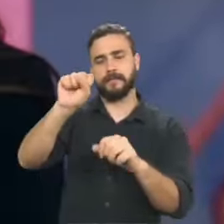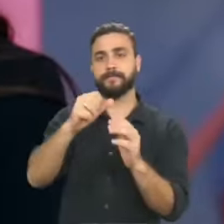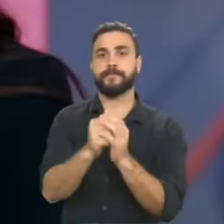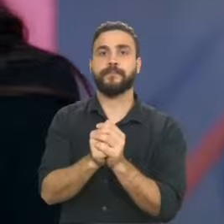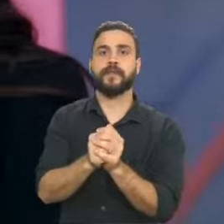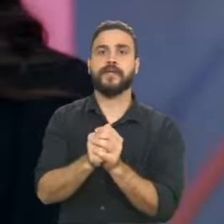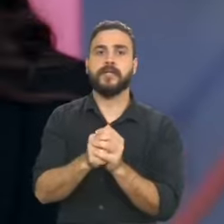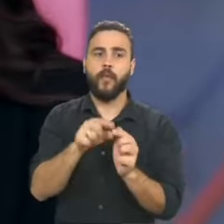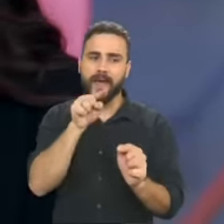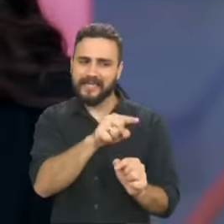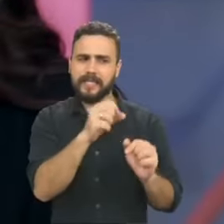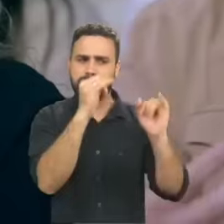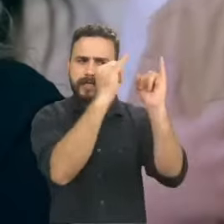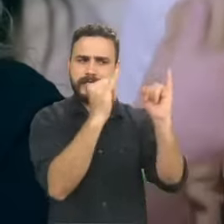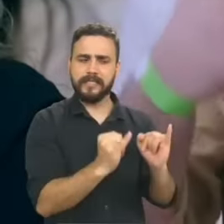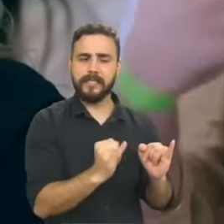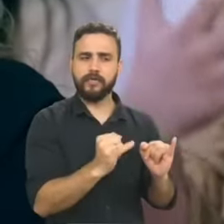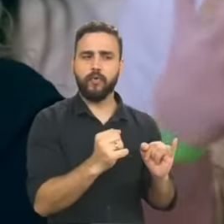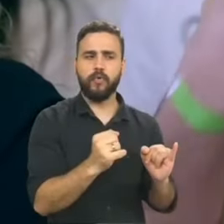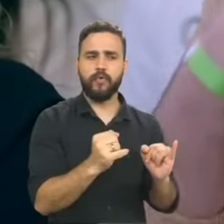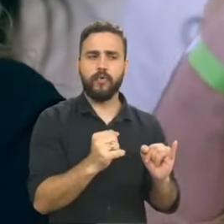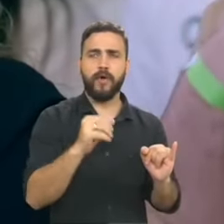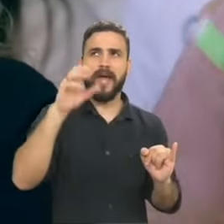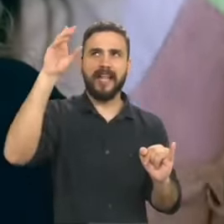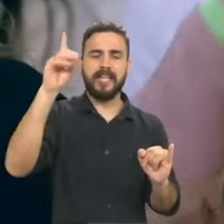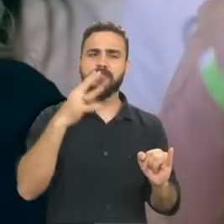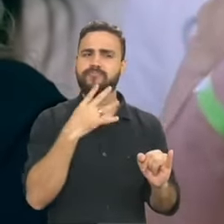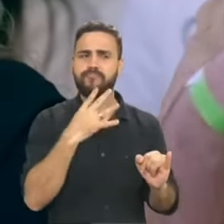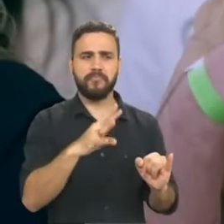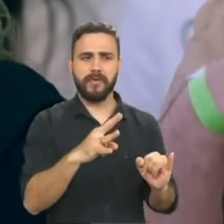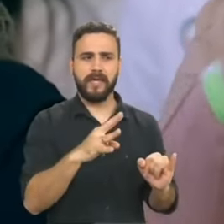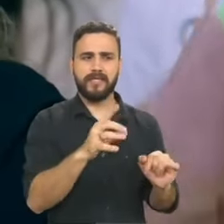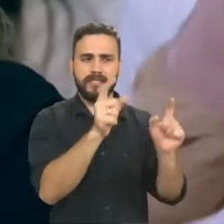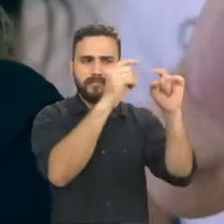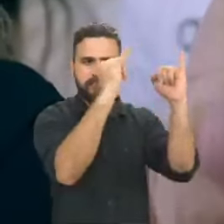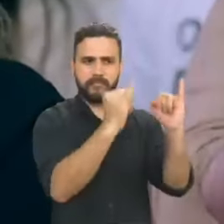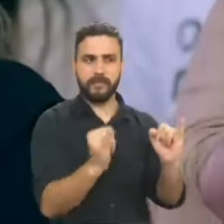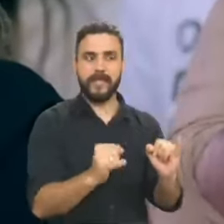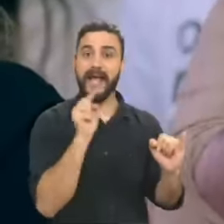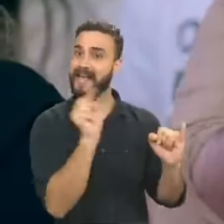vou falar. Os apologetas, né, os teólogos, chamam isso de encontrar